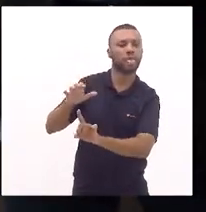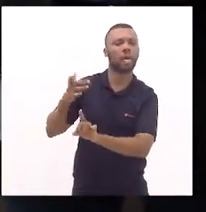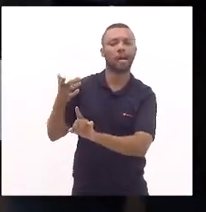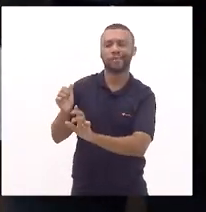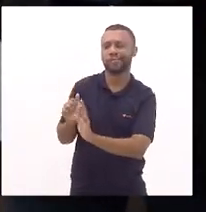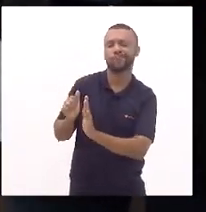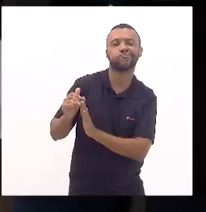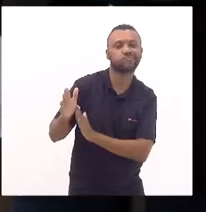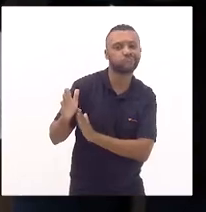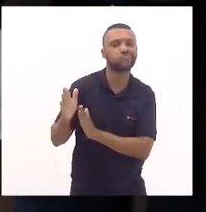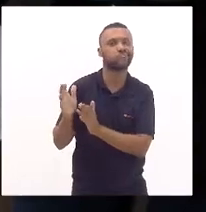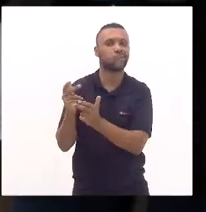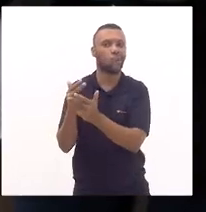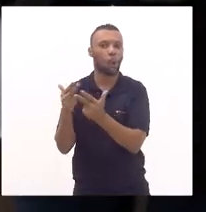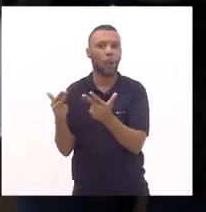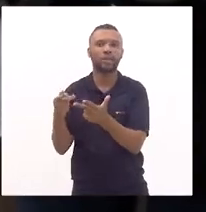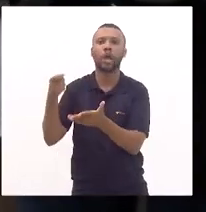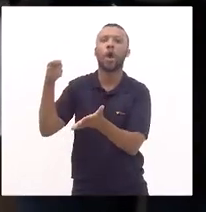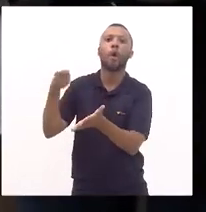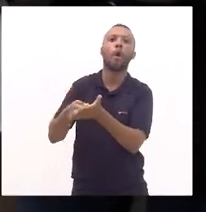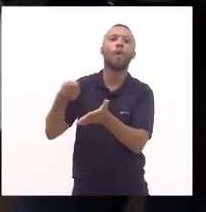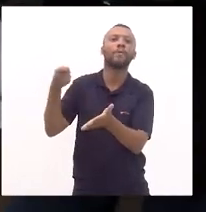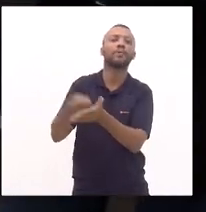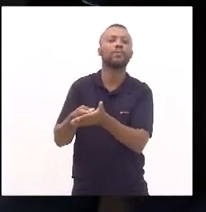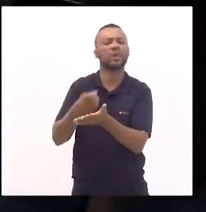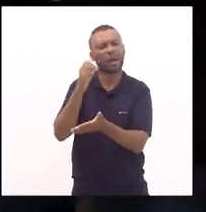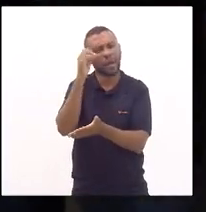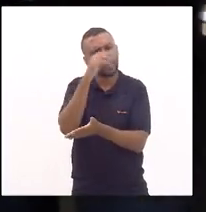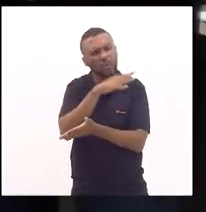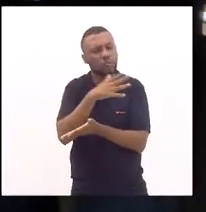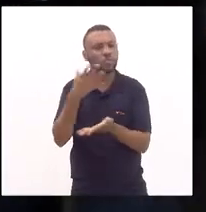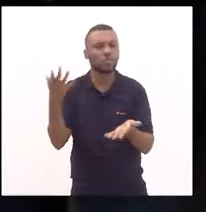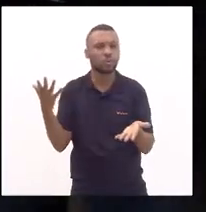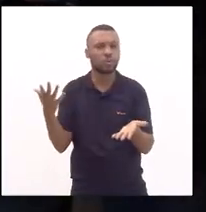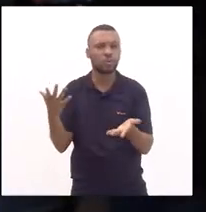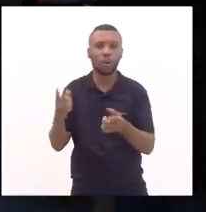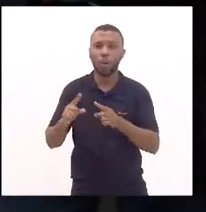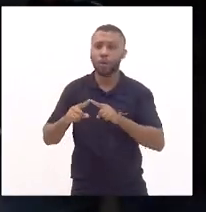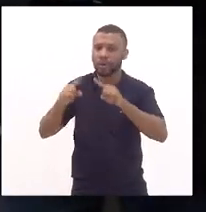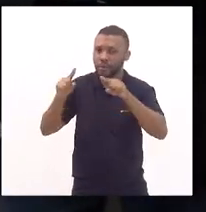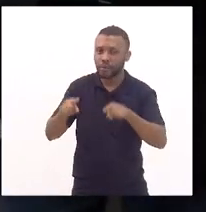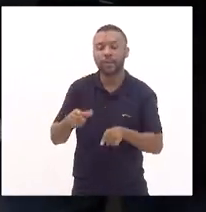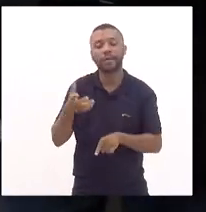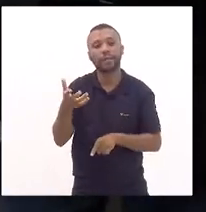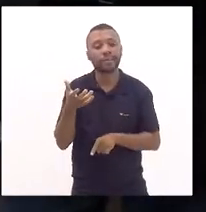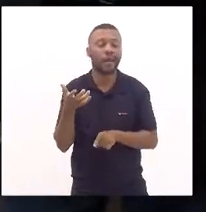no sentido de exigir. Vê que absurdo. O que os servidores querem,